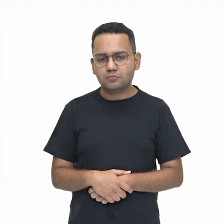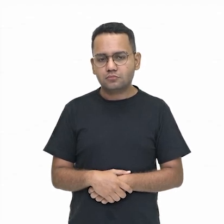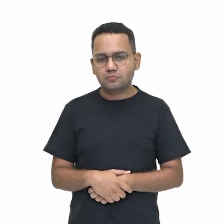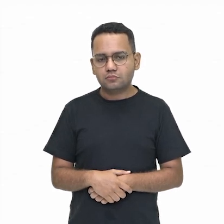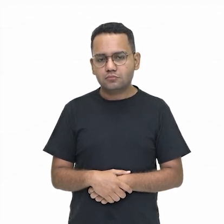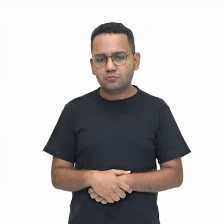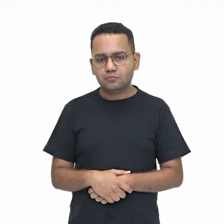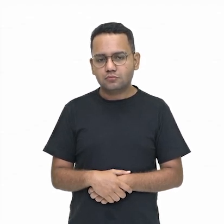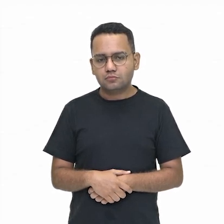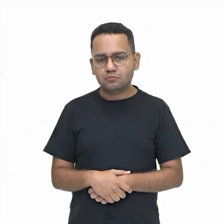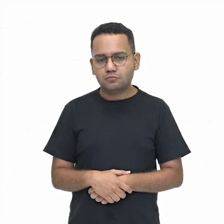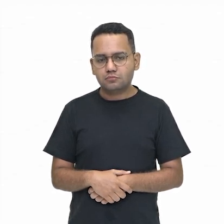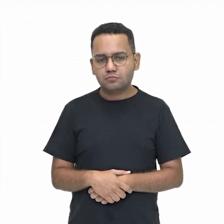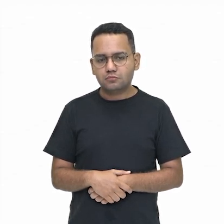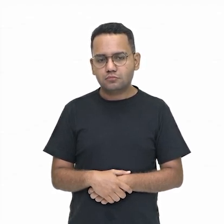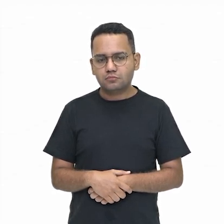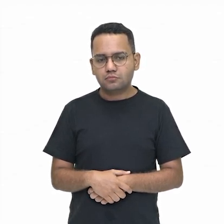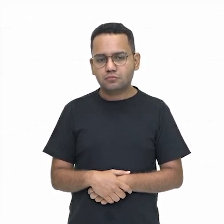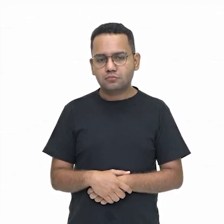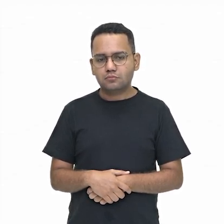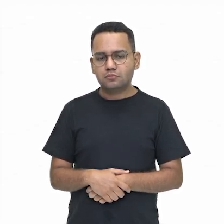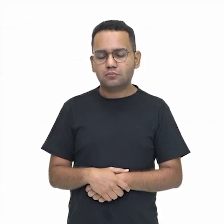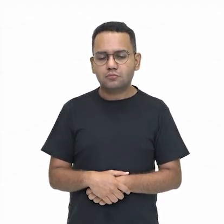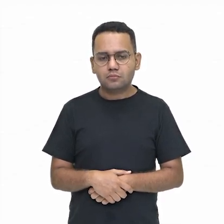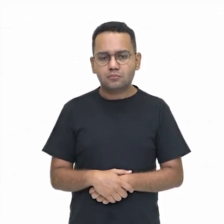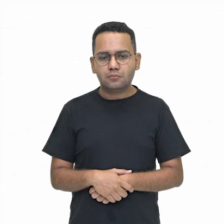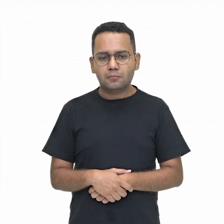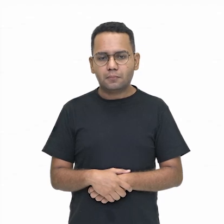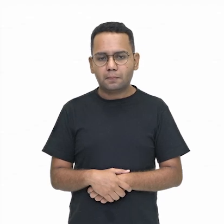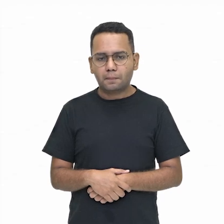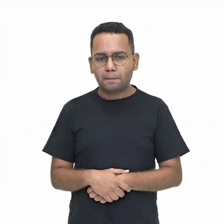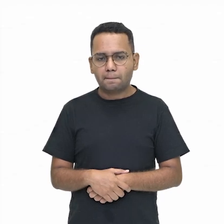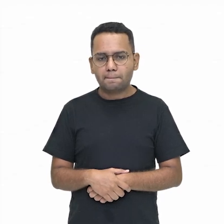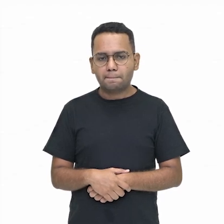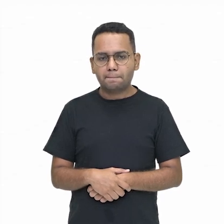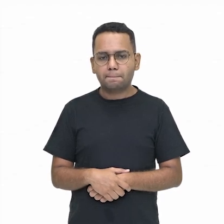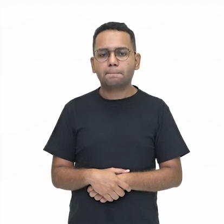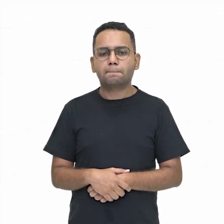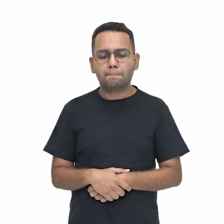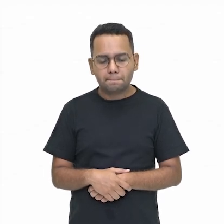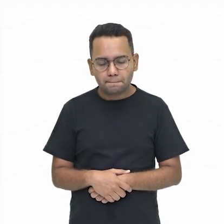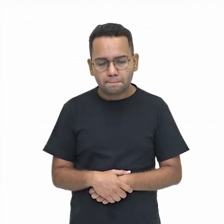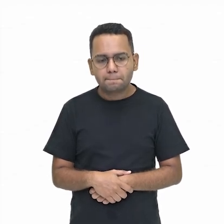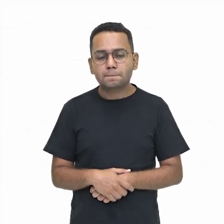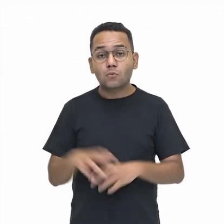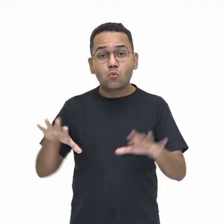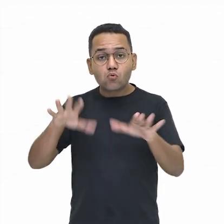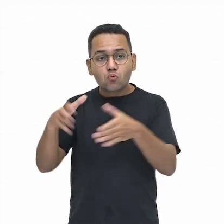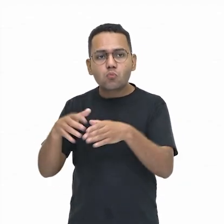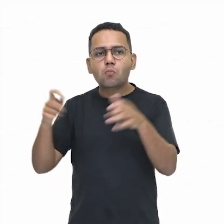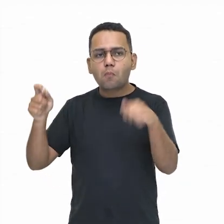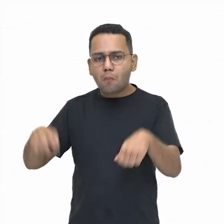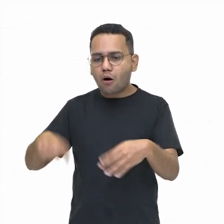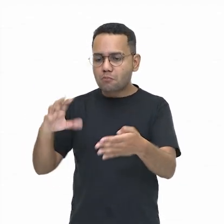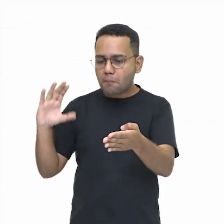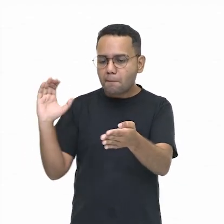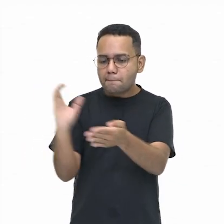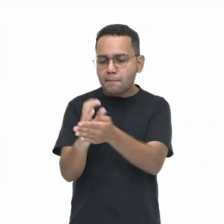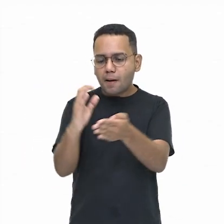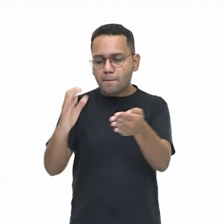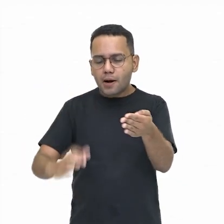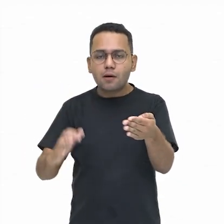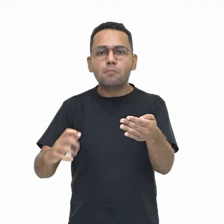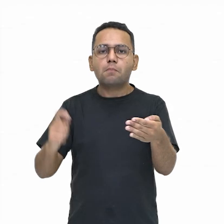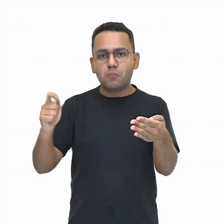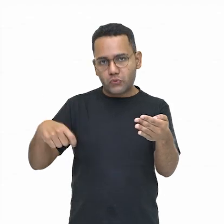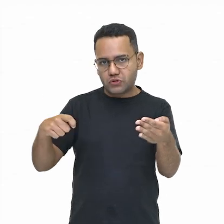pertence a nenhum time. Ou seja, eles podem arremessar em qualquer um dos lados que eles podem estar fazendo uma